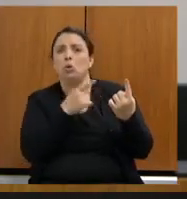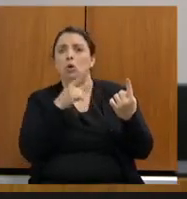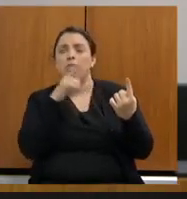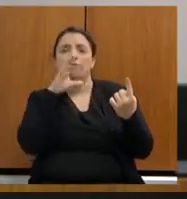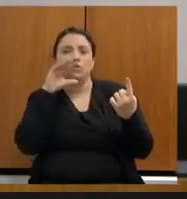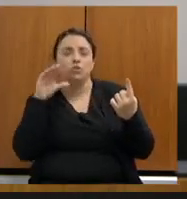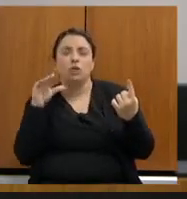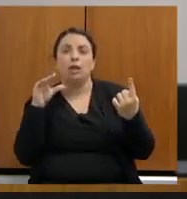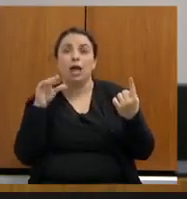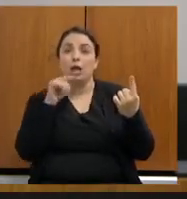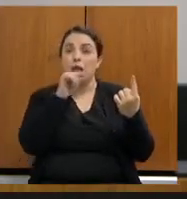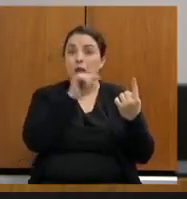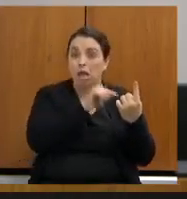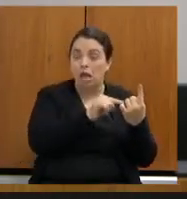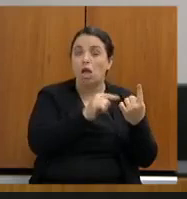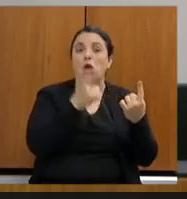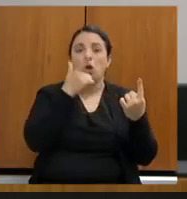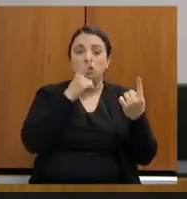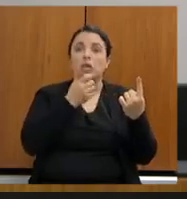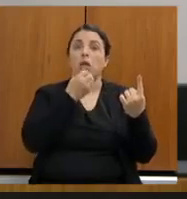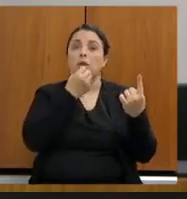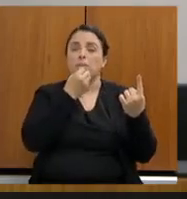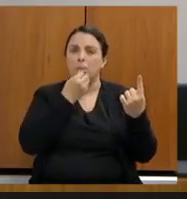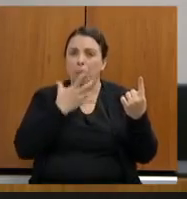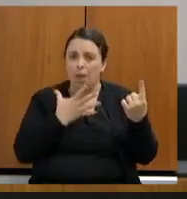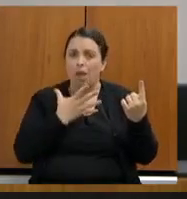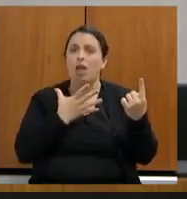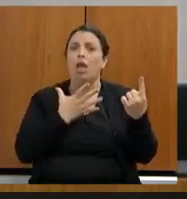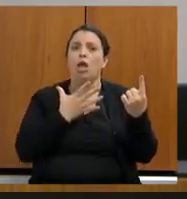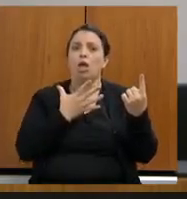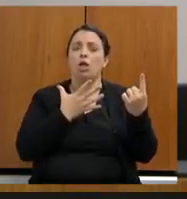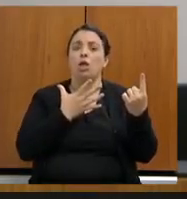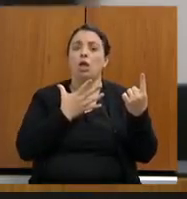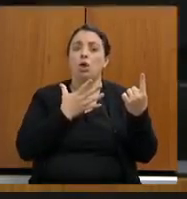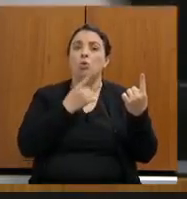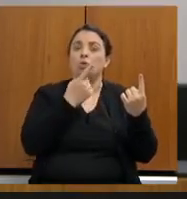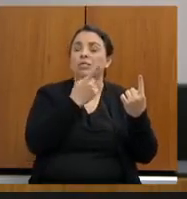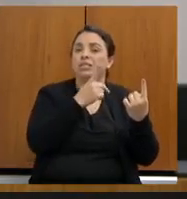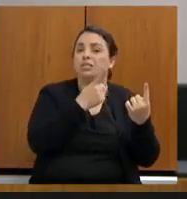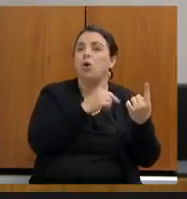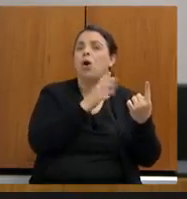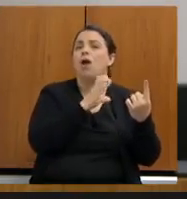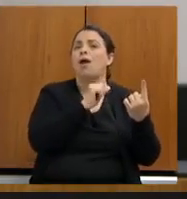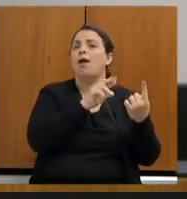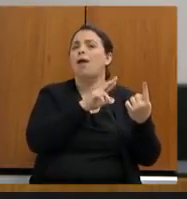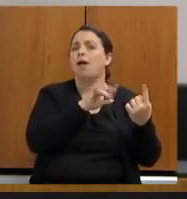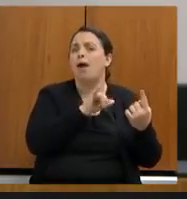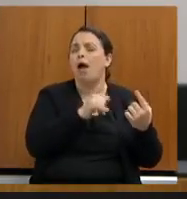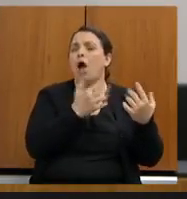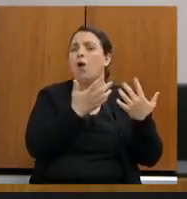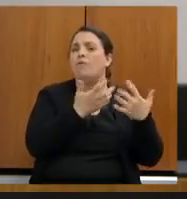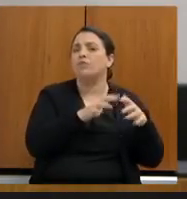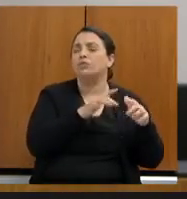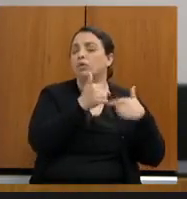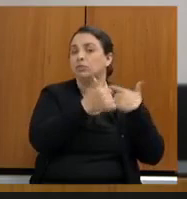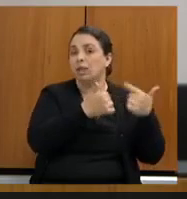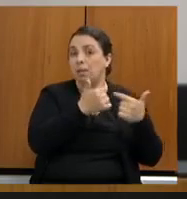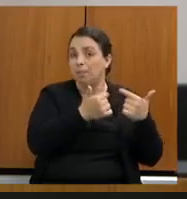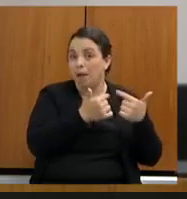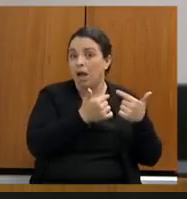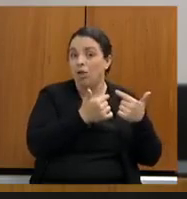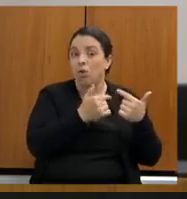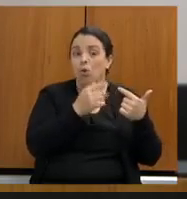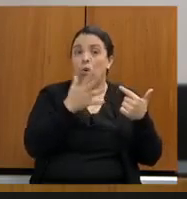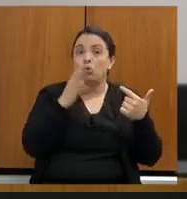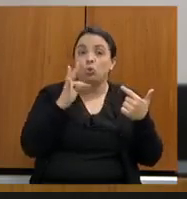diria beneficiado pelo cargo que ocupa em relação a todo este sistema e